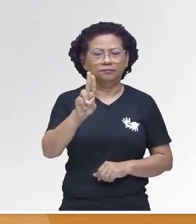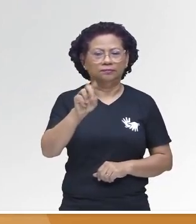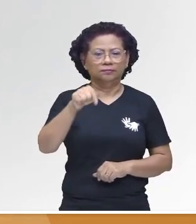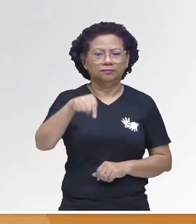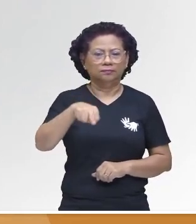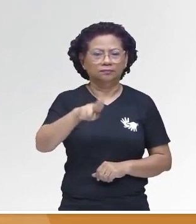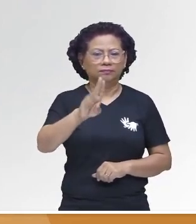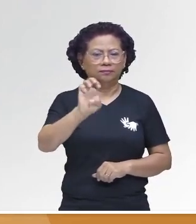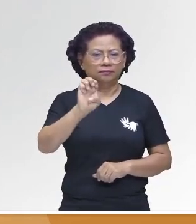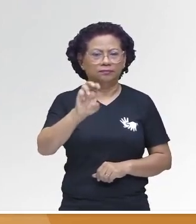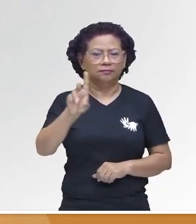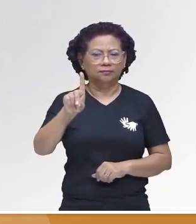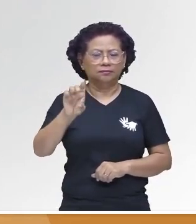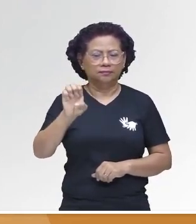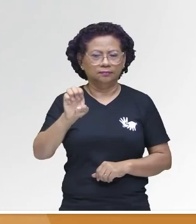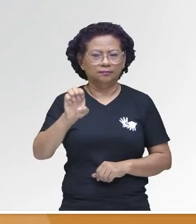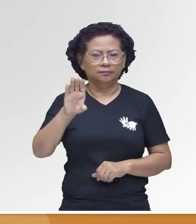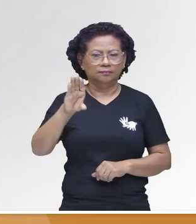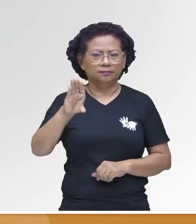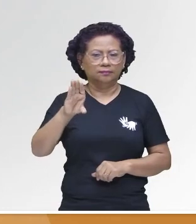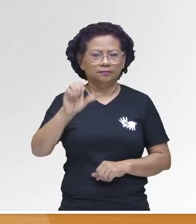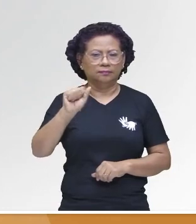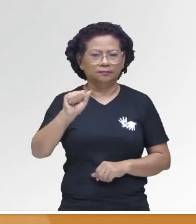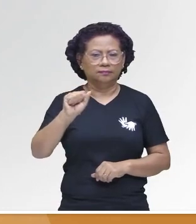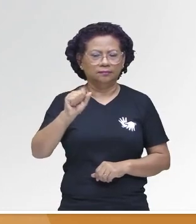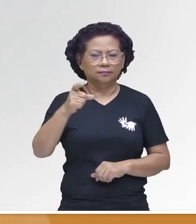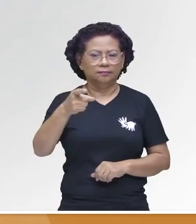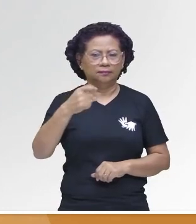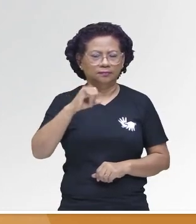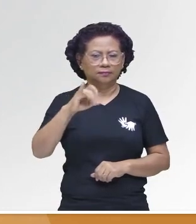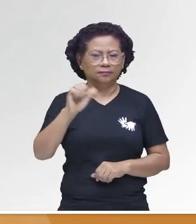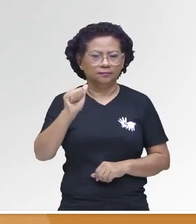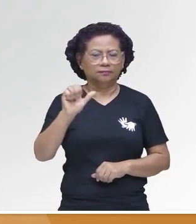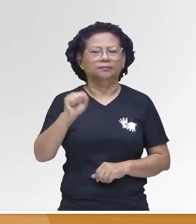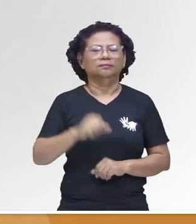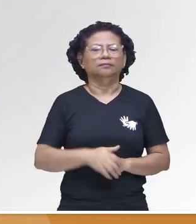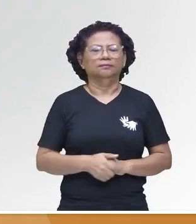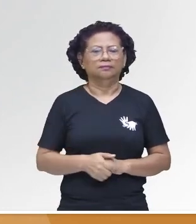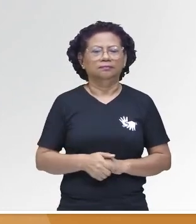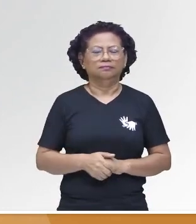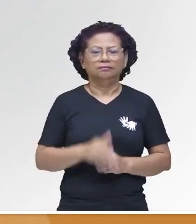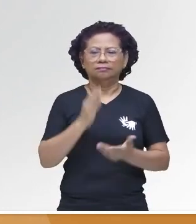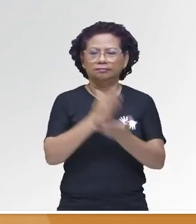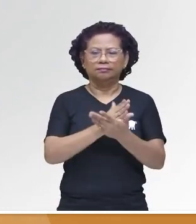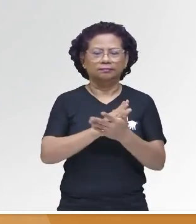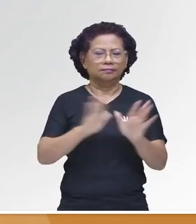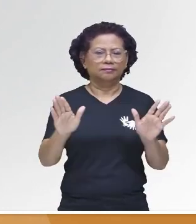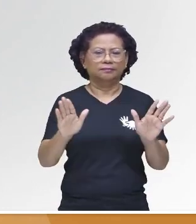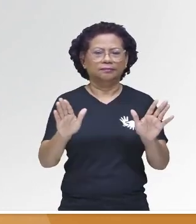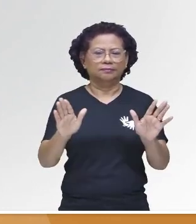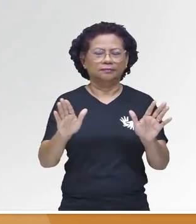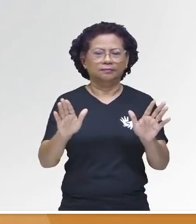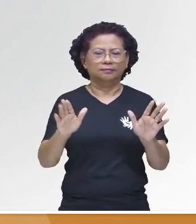1845, acaba a Revolução Farroupilha por conta da